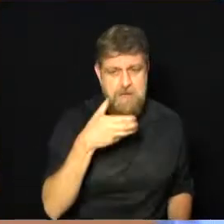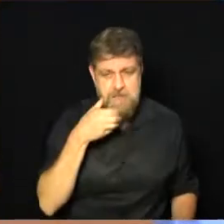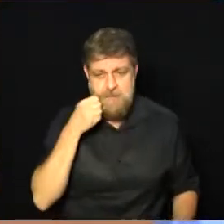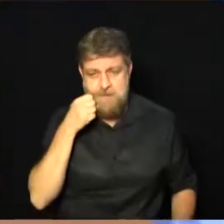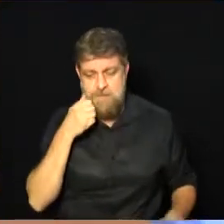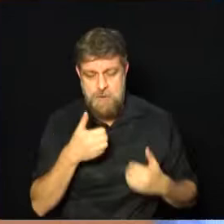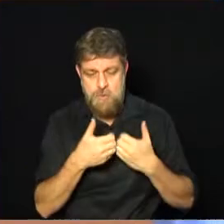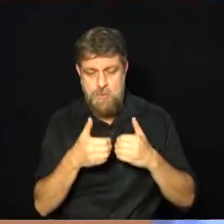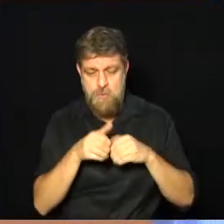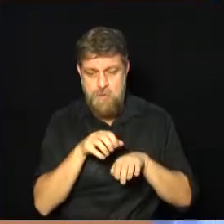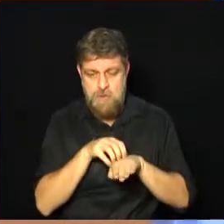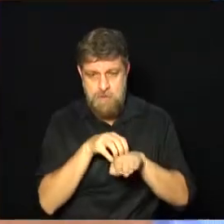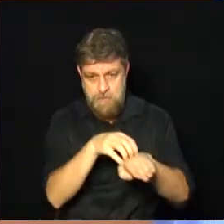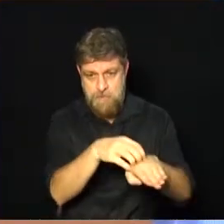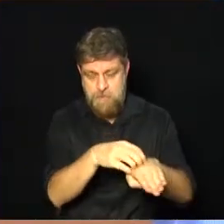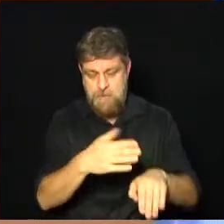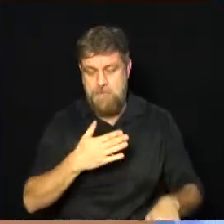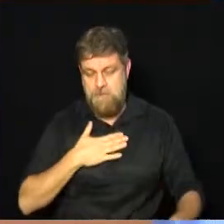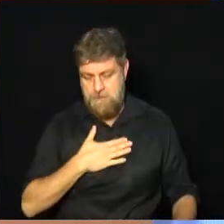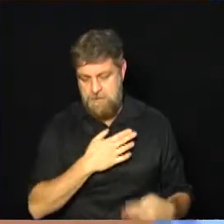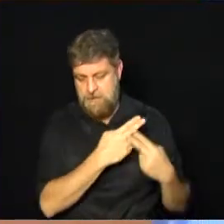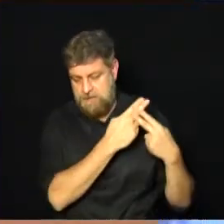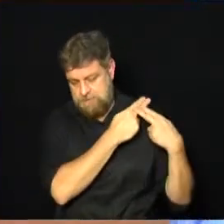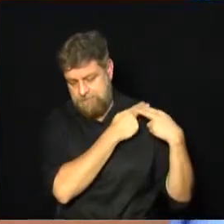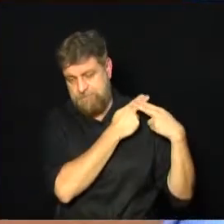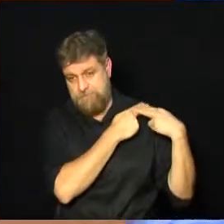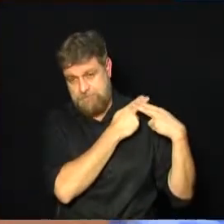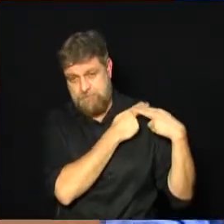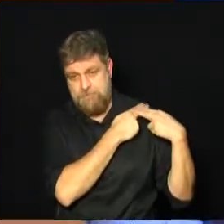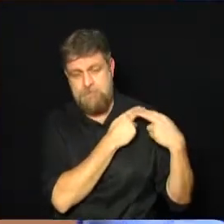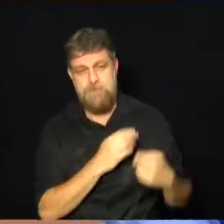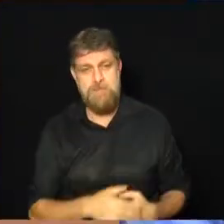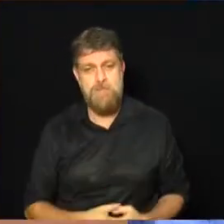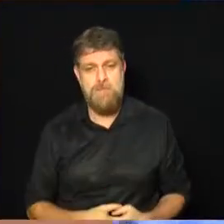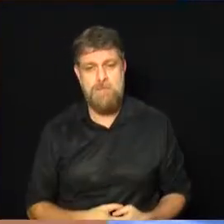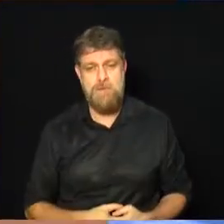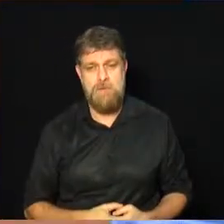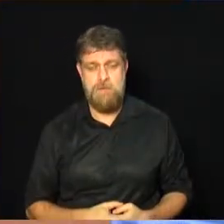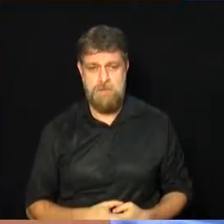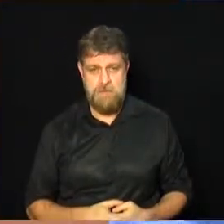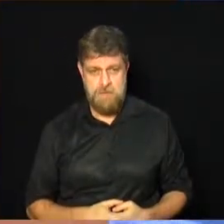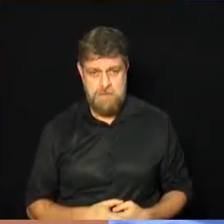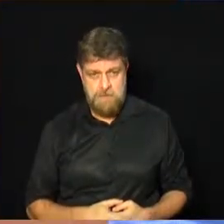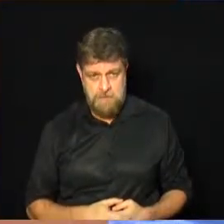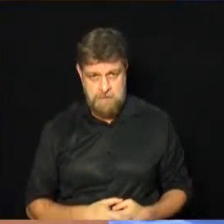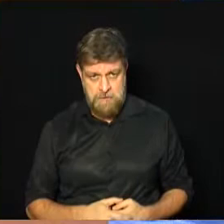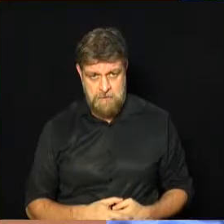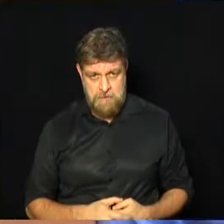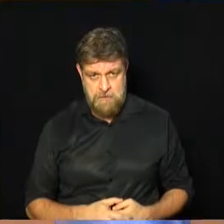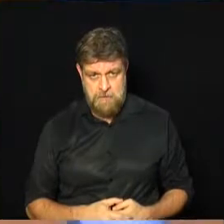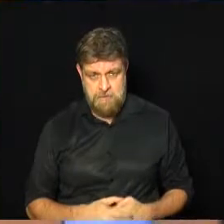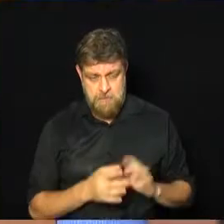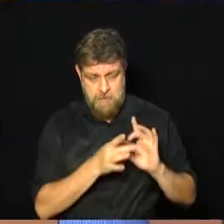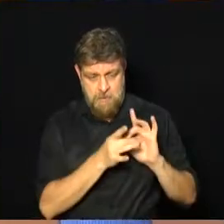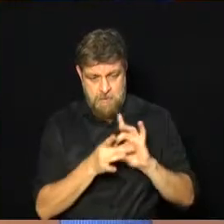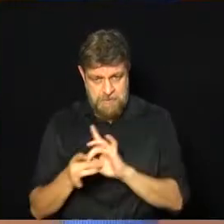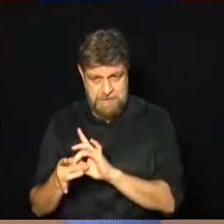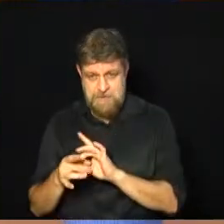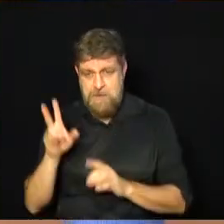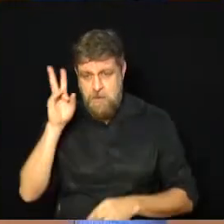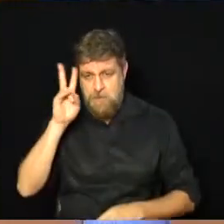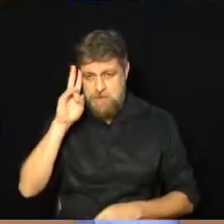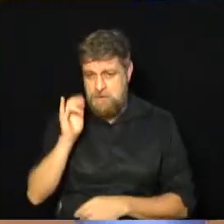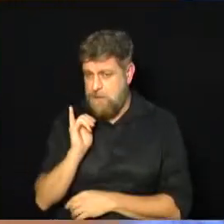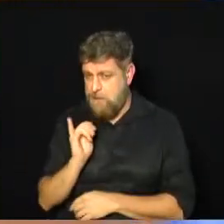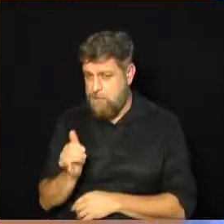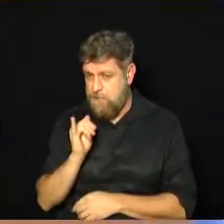a nosso cargo, sob a nossa responsabilidade. Então, nós, só para contar rapidamente uma história e